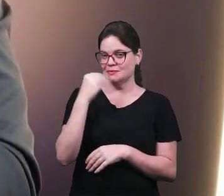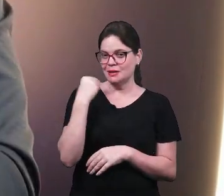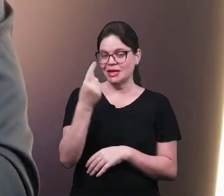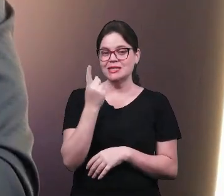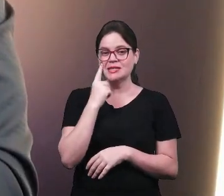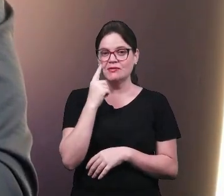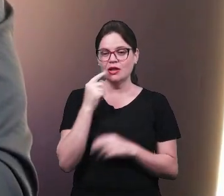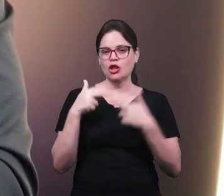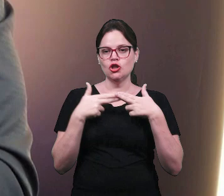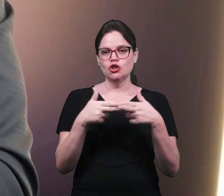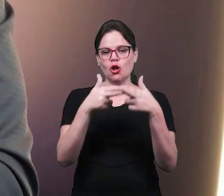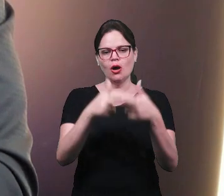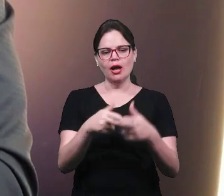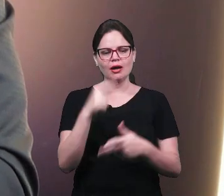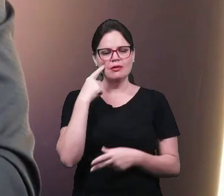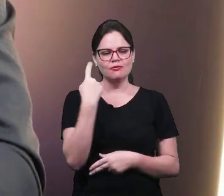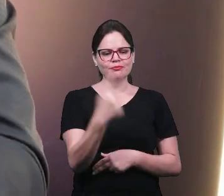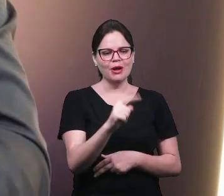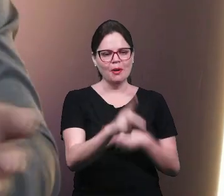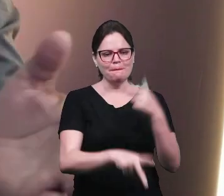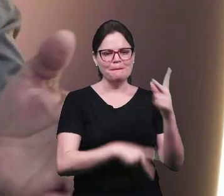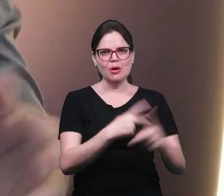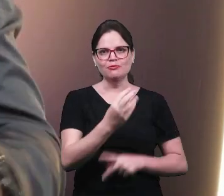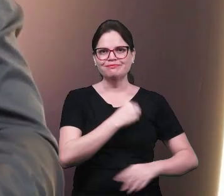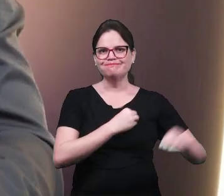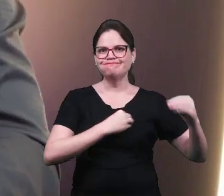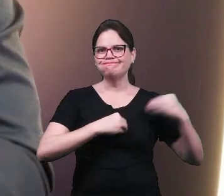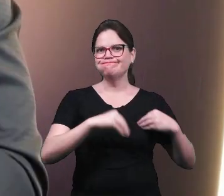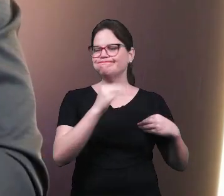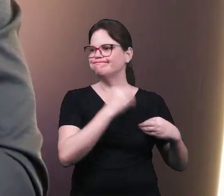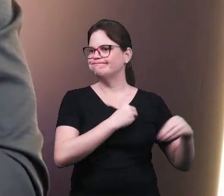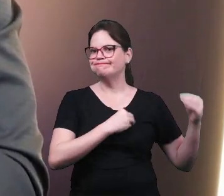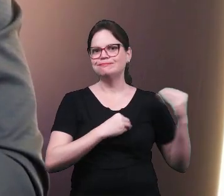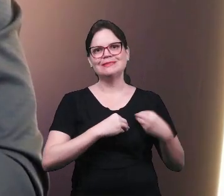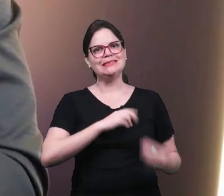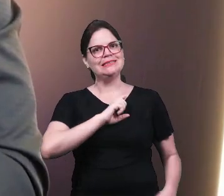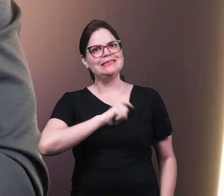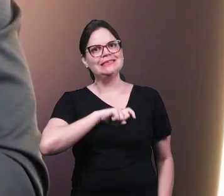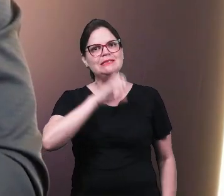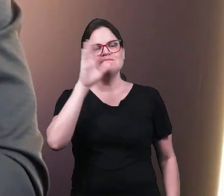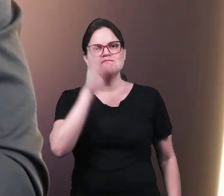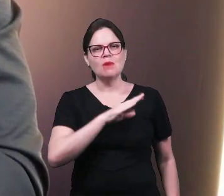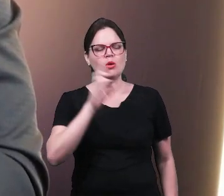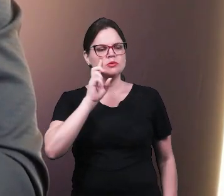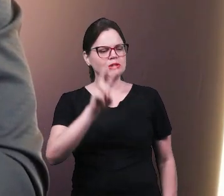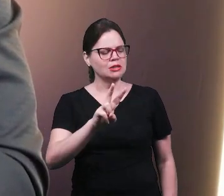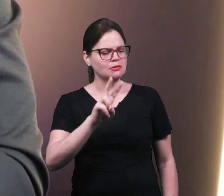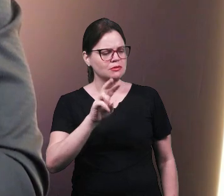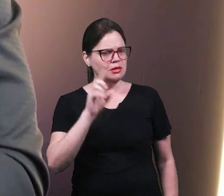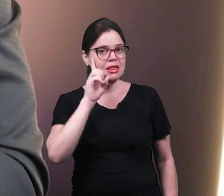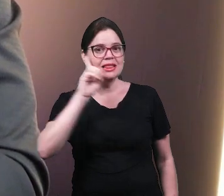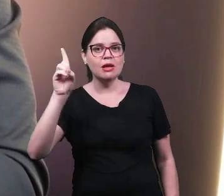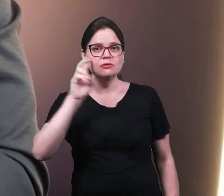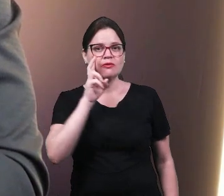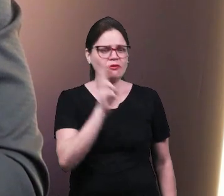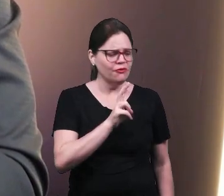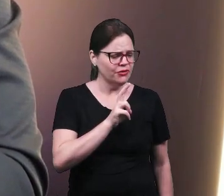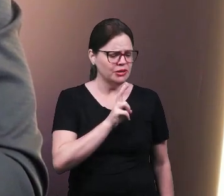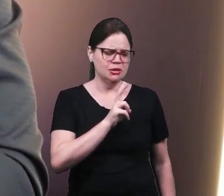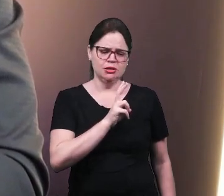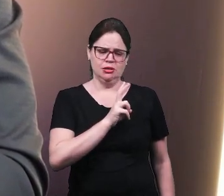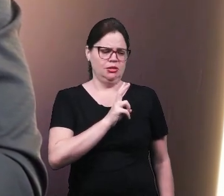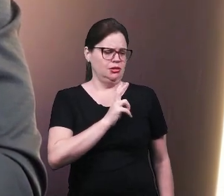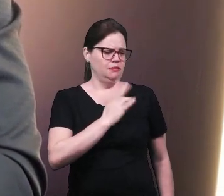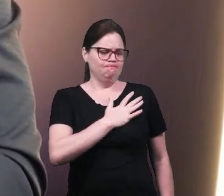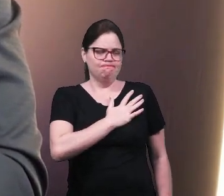geração ímpia, né? A Bíblia diz que o Senhor ele não se agradou das obras do homem ali, mas